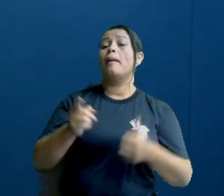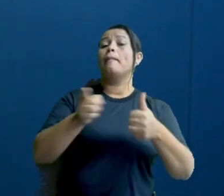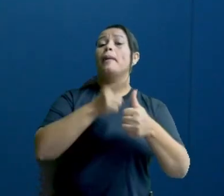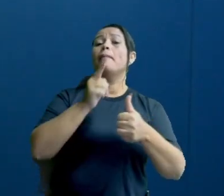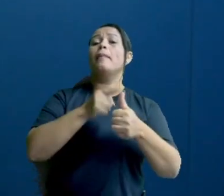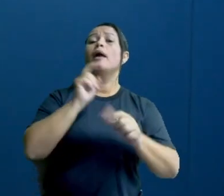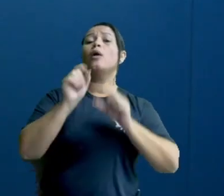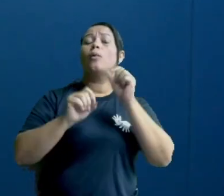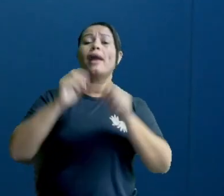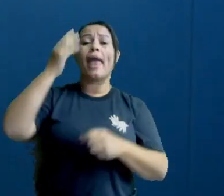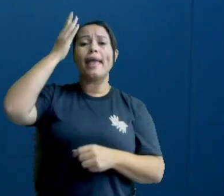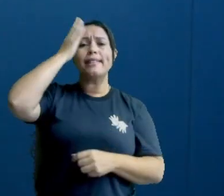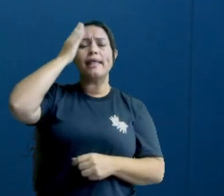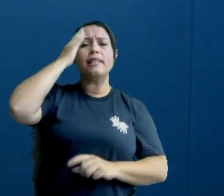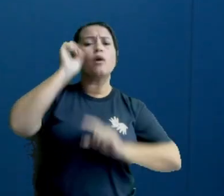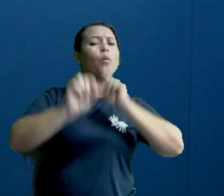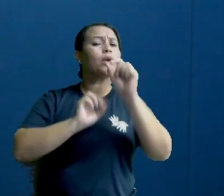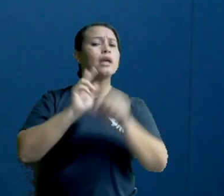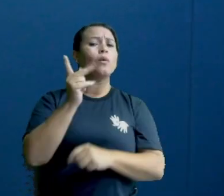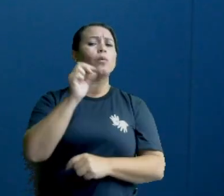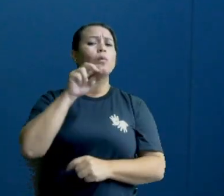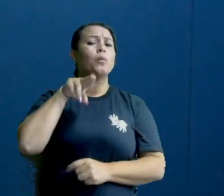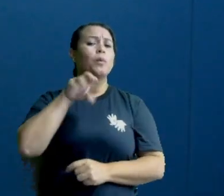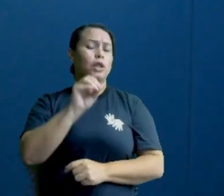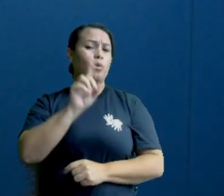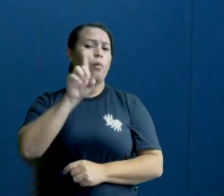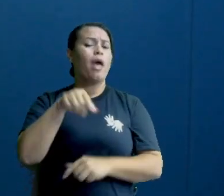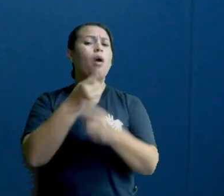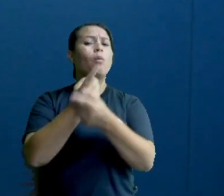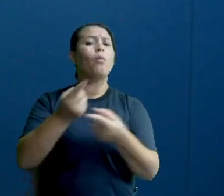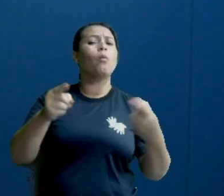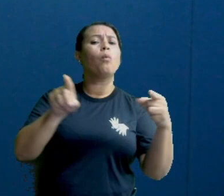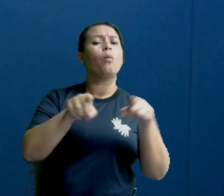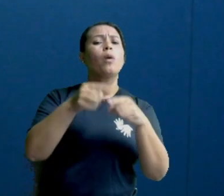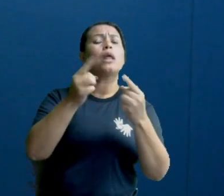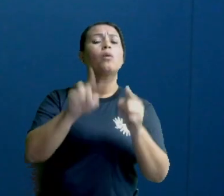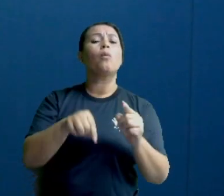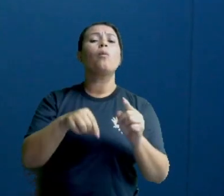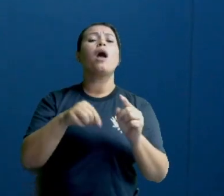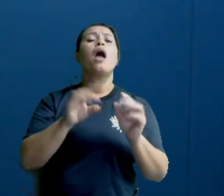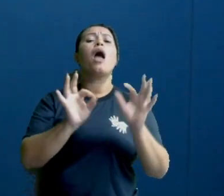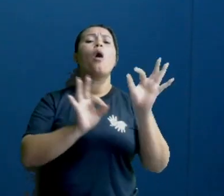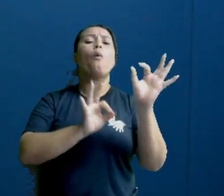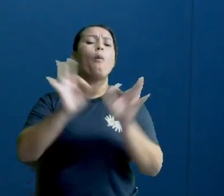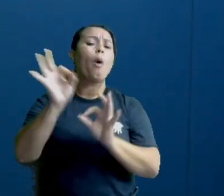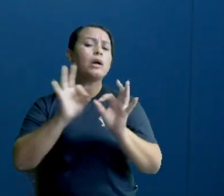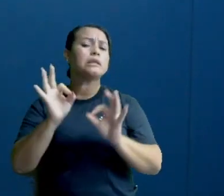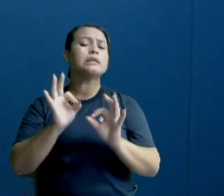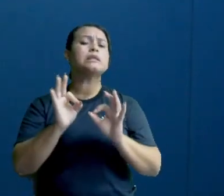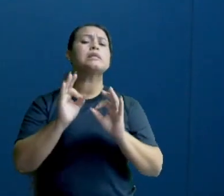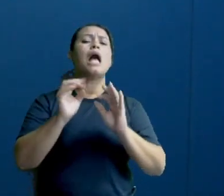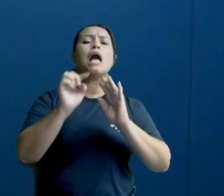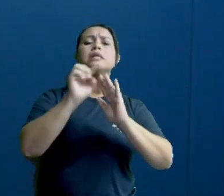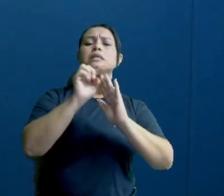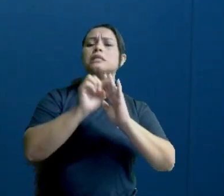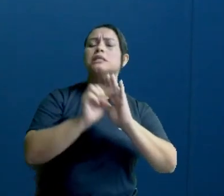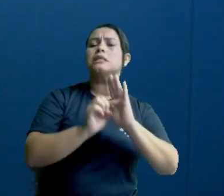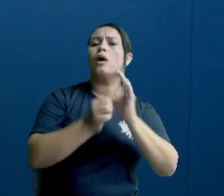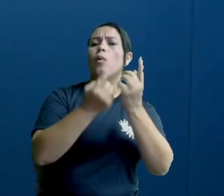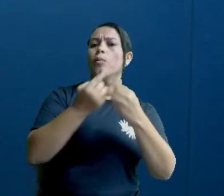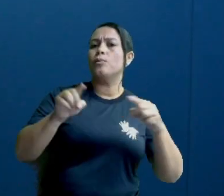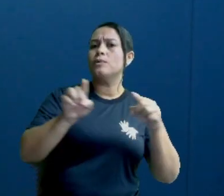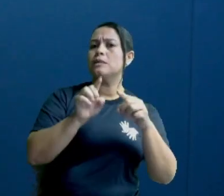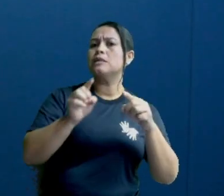Primeiro nós temos que entender o que é um hino. O hino é geralmente uma composição musical patriota